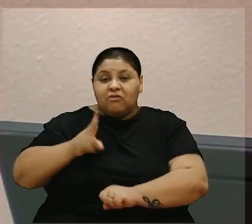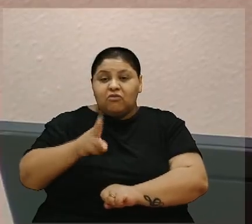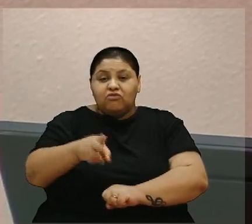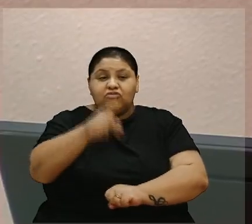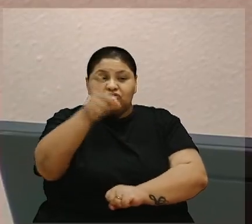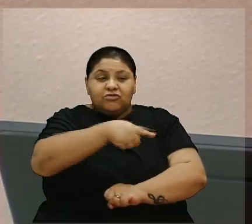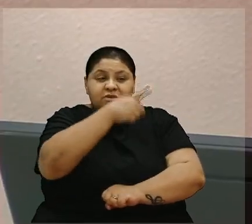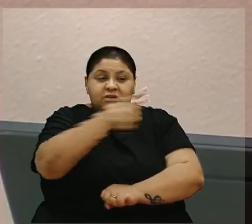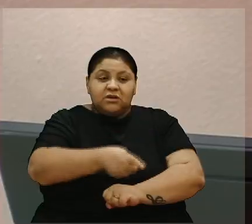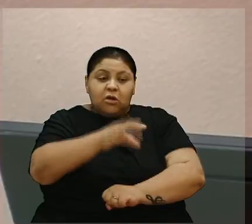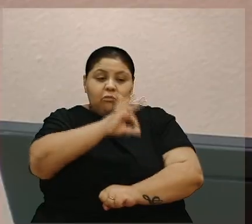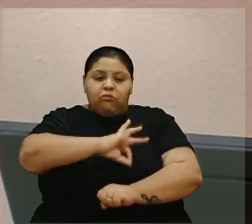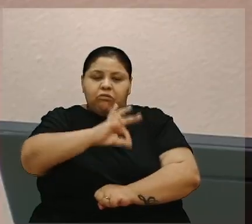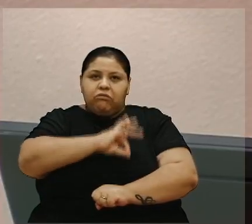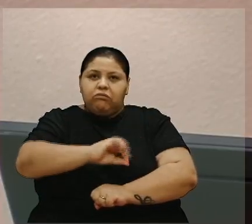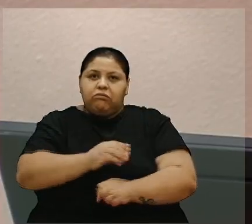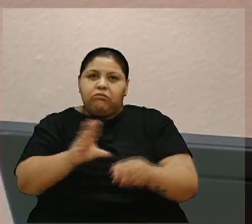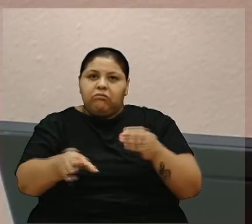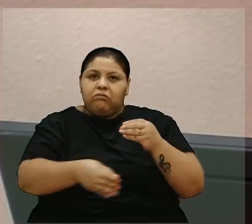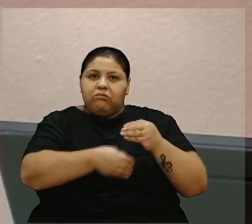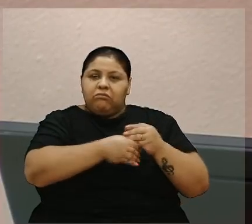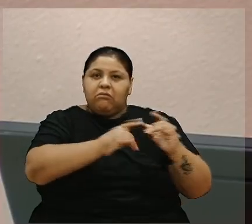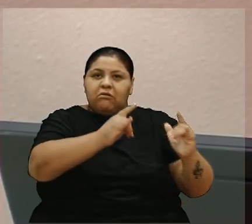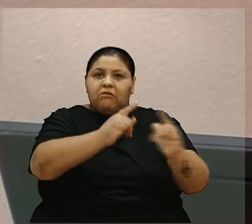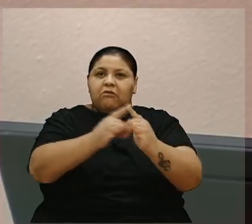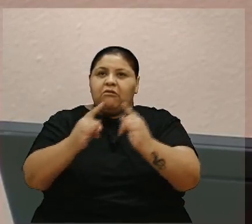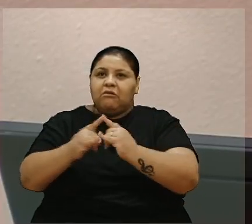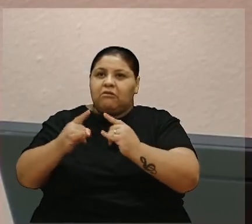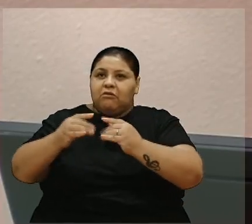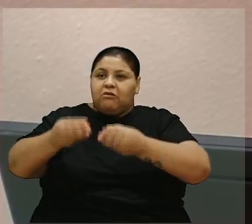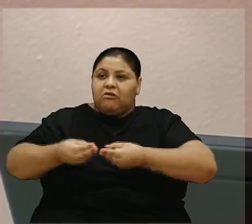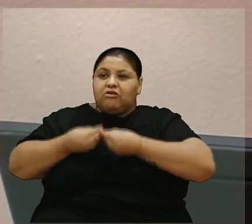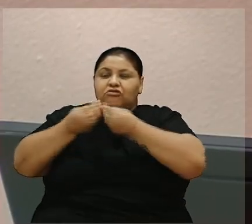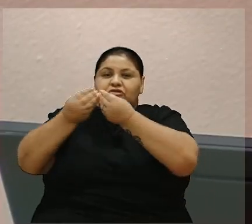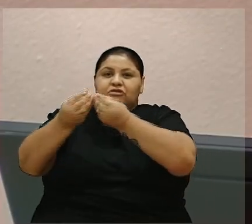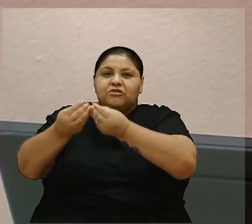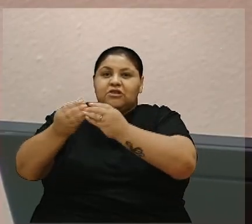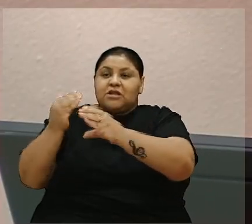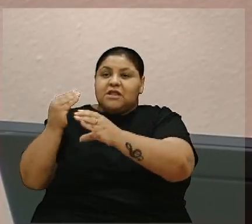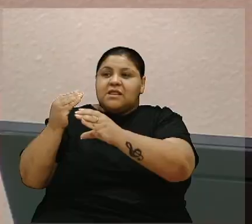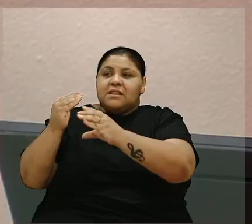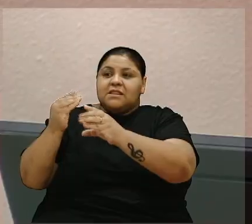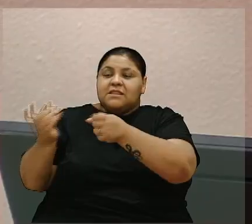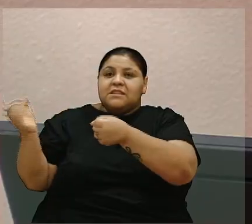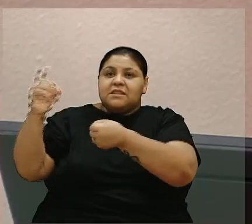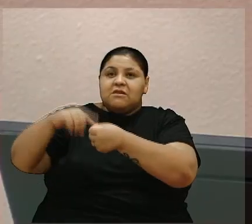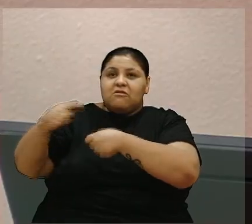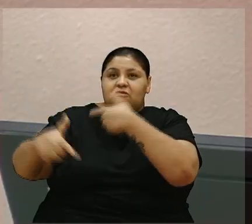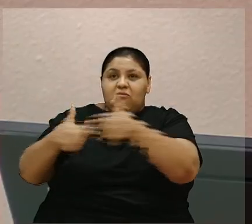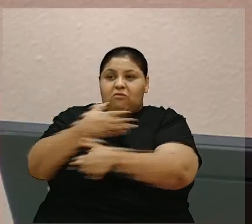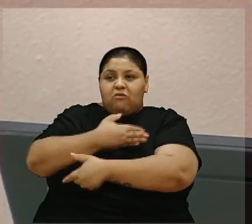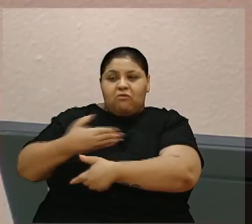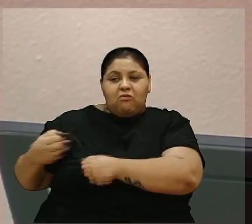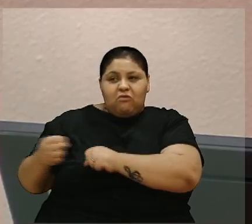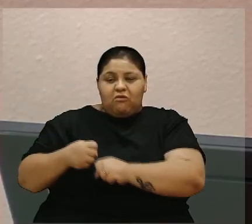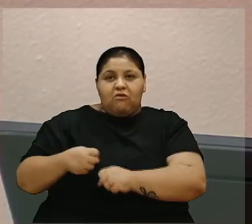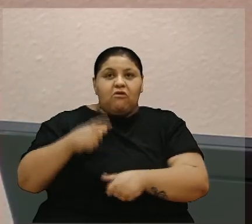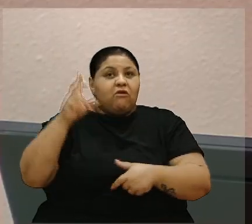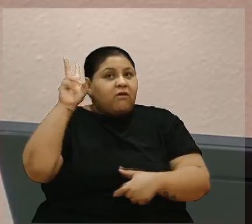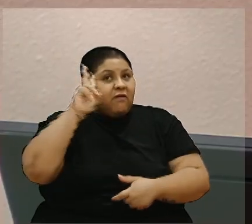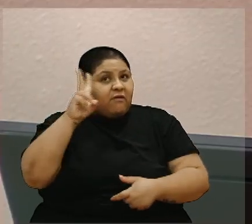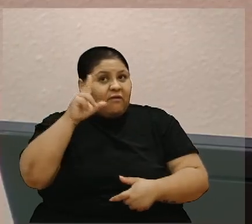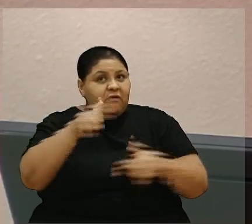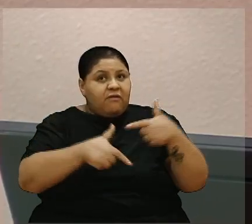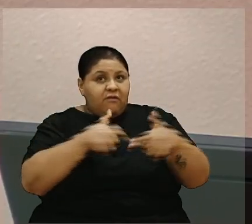negando a insalubridade, as entidades irão devolver esses serviços ao poder público. Lembrando que um trabalhador